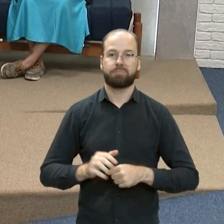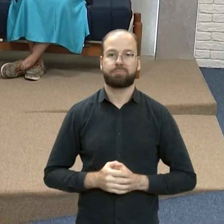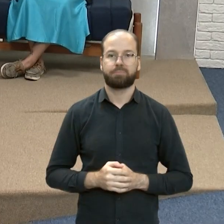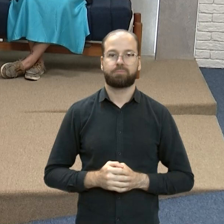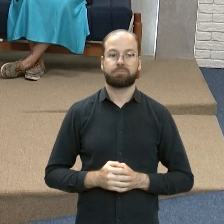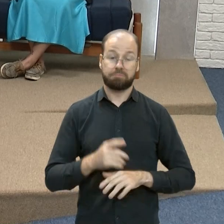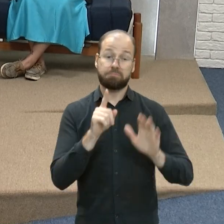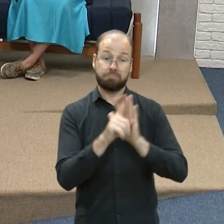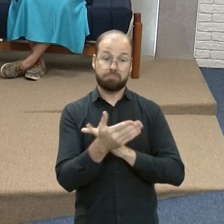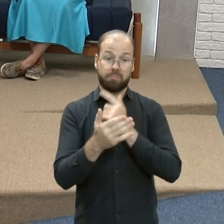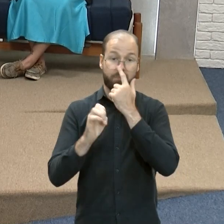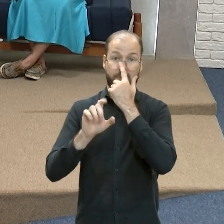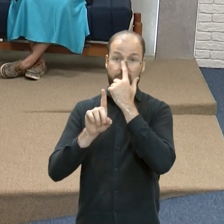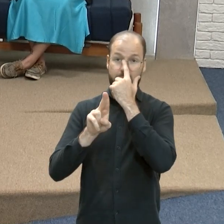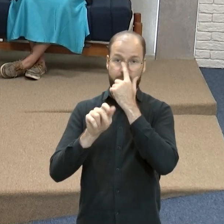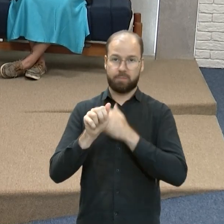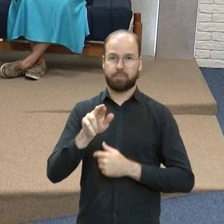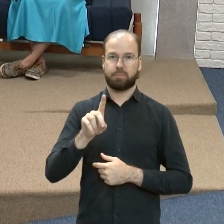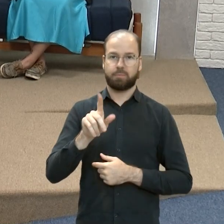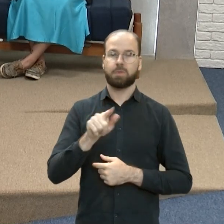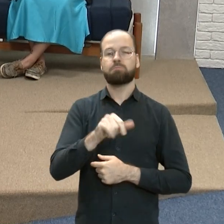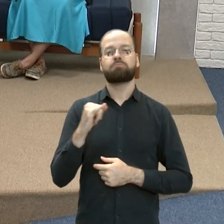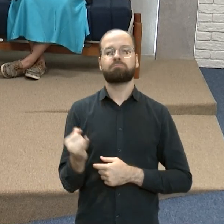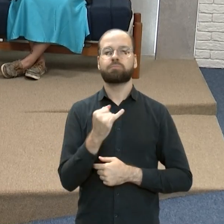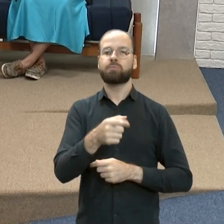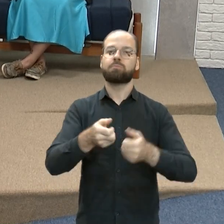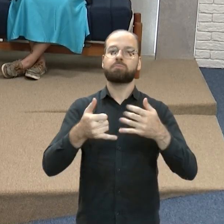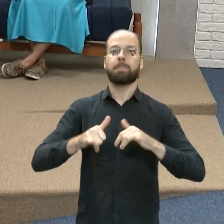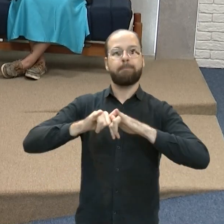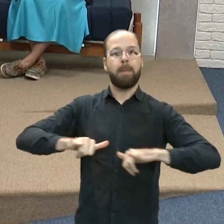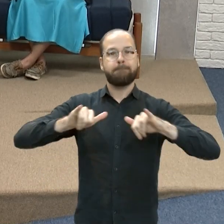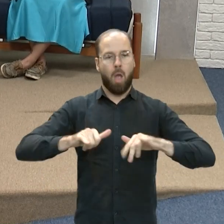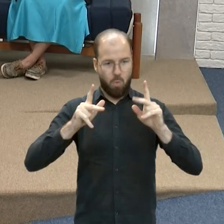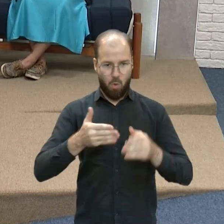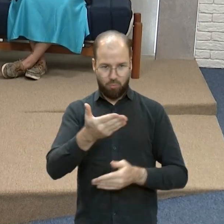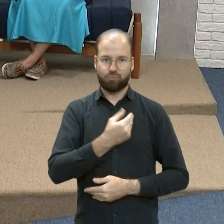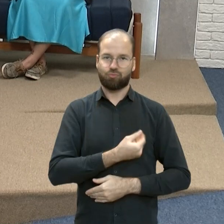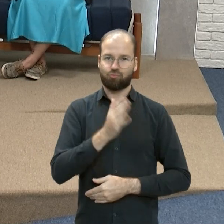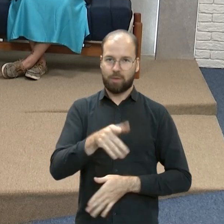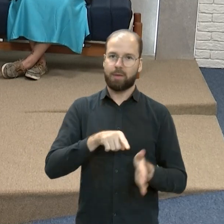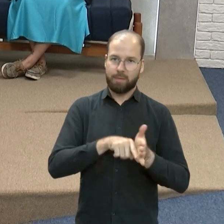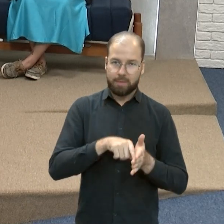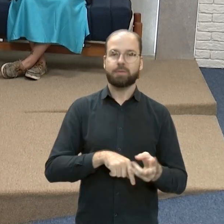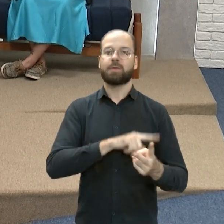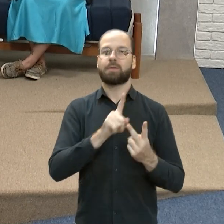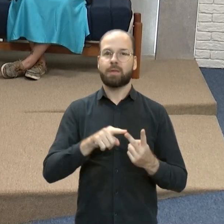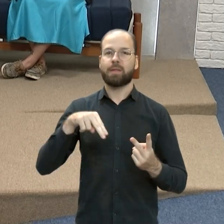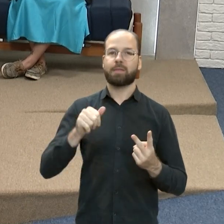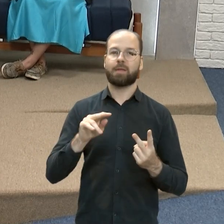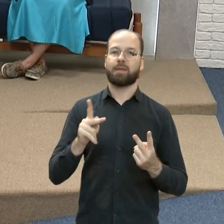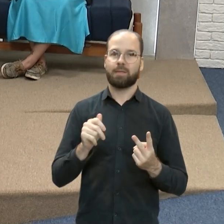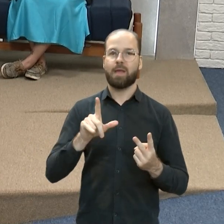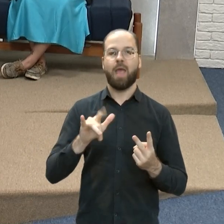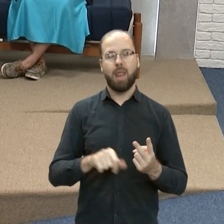de pesquisar, assim como você fez, né, e de divulgar o trabalho da Leodegária, como as professoras, a Natália, a Gira fazem, para